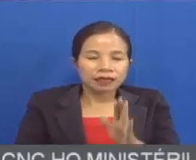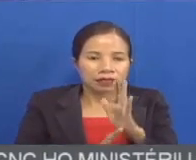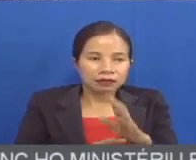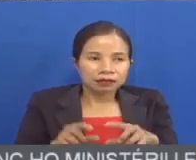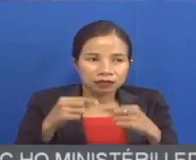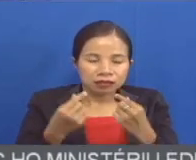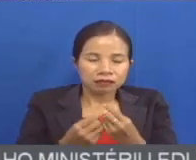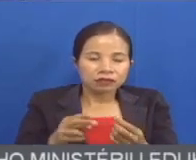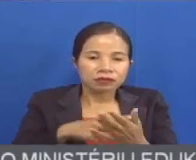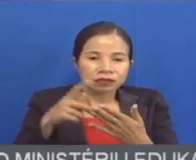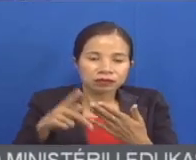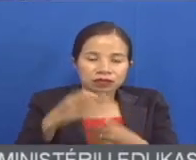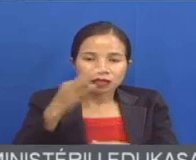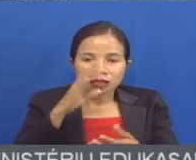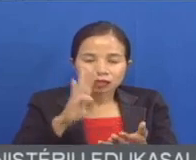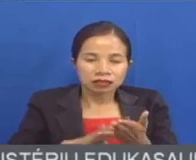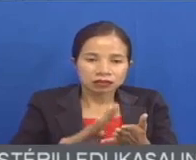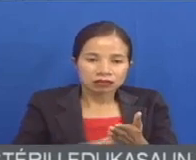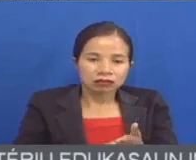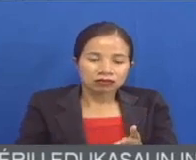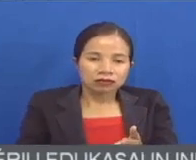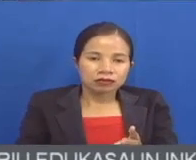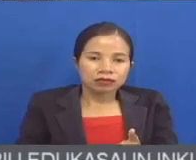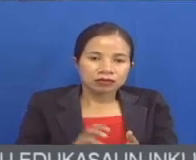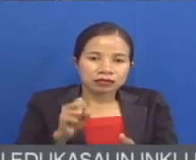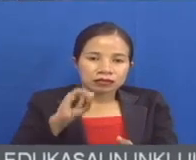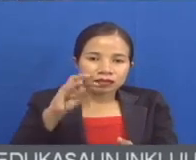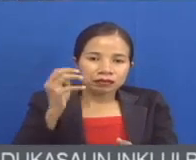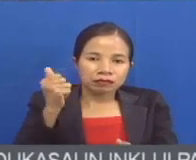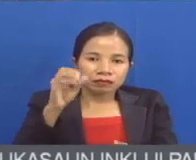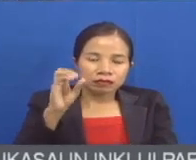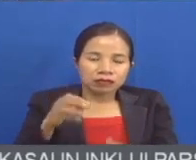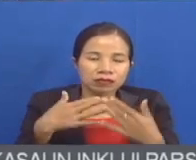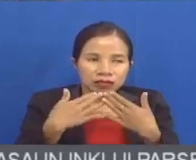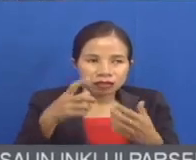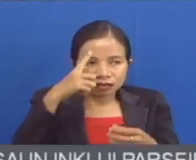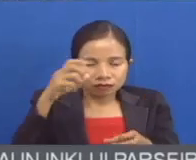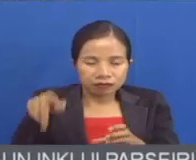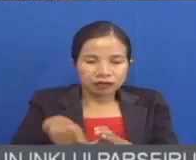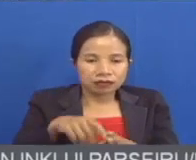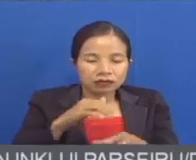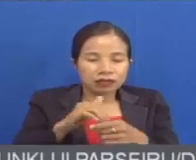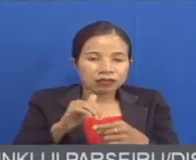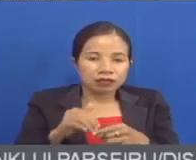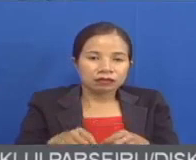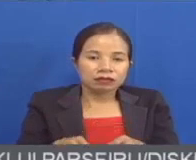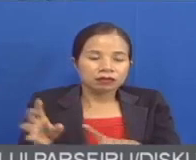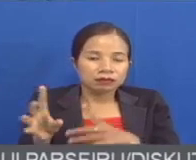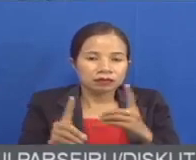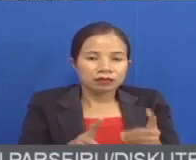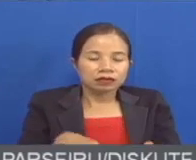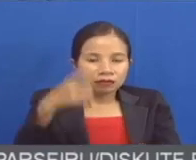da equipa de gestão programa merenda escolar, Simão dos Reis Freitas, agradece, também pela participação e formação, né? Onde ele